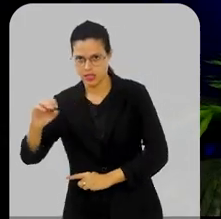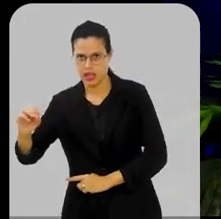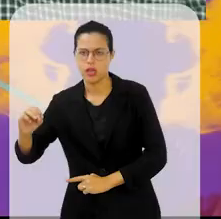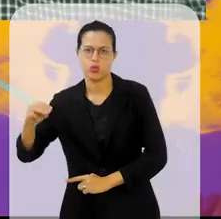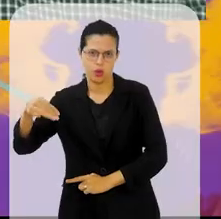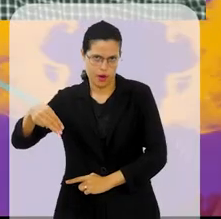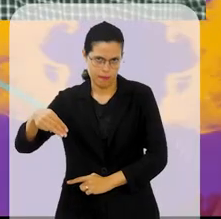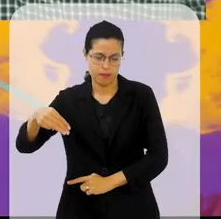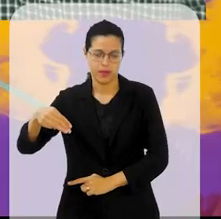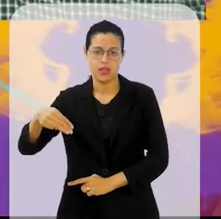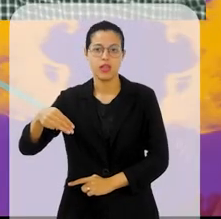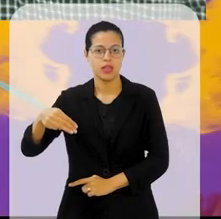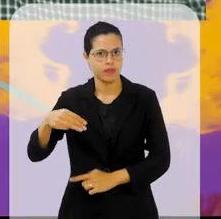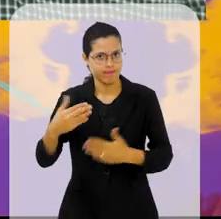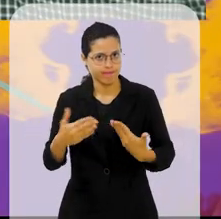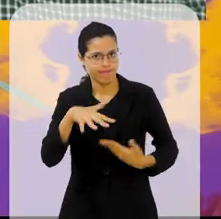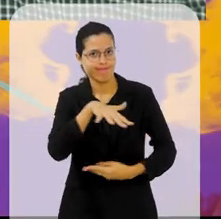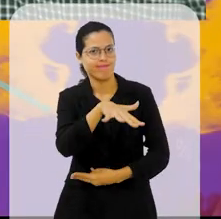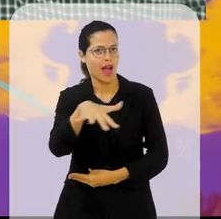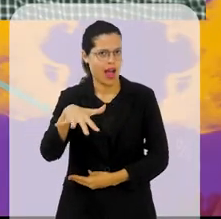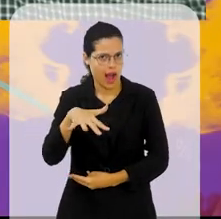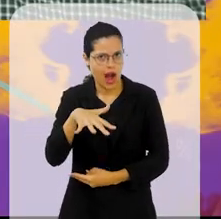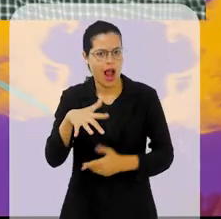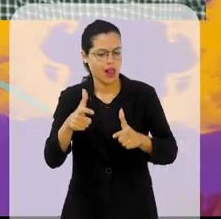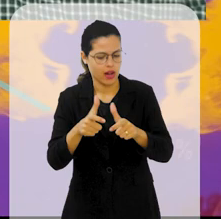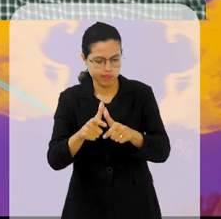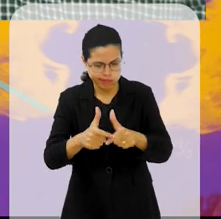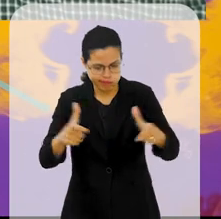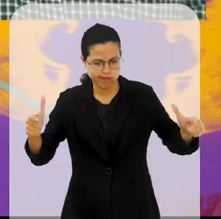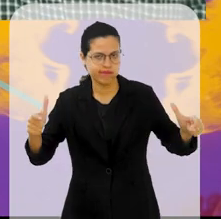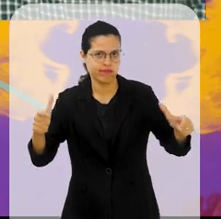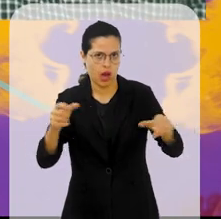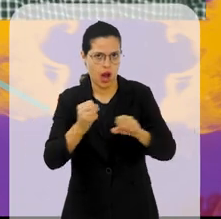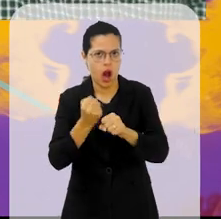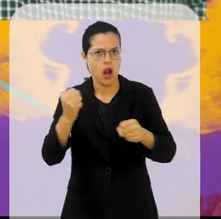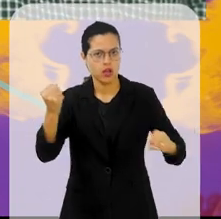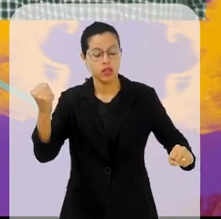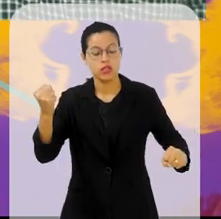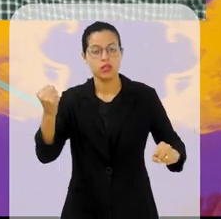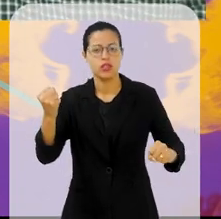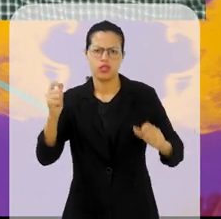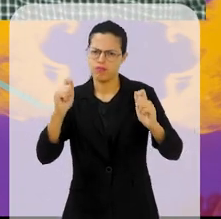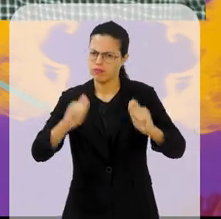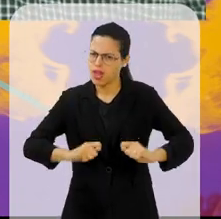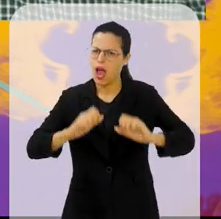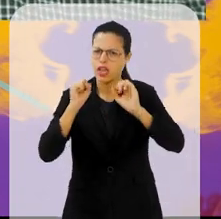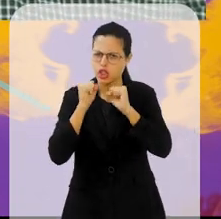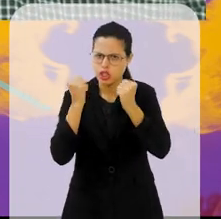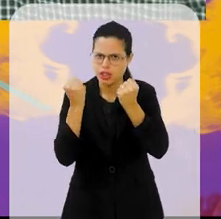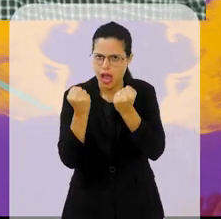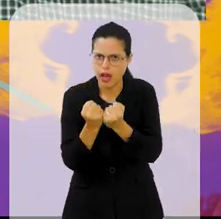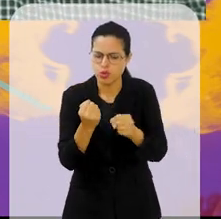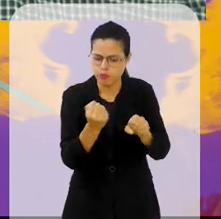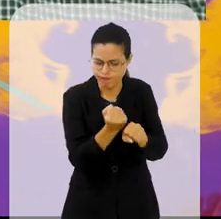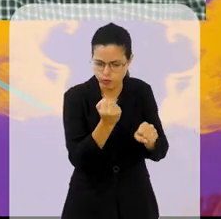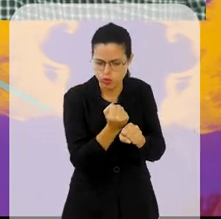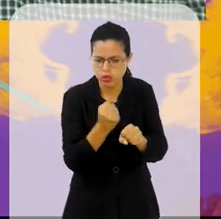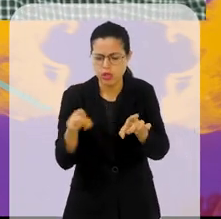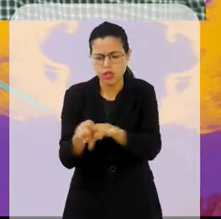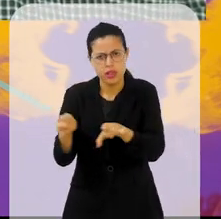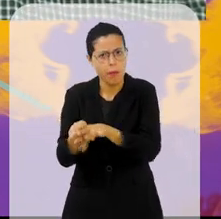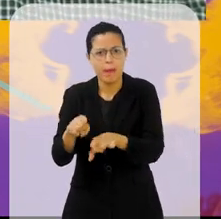metros. Então, é uma área bastante significativa, que dá para ter o estádio e dá para ter